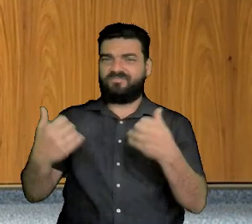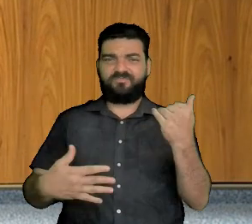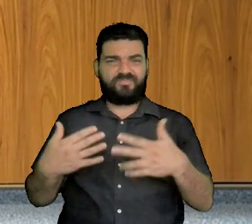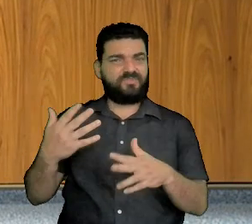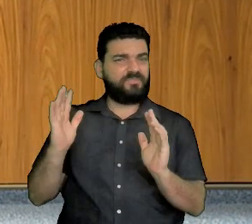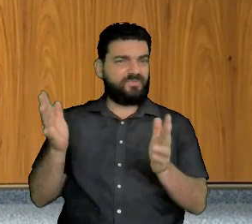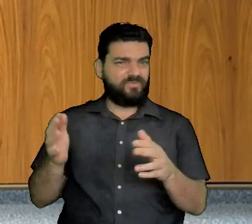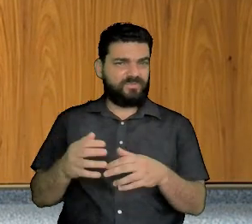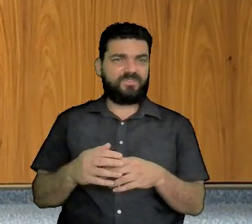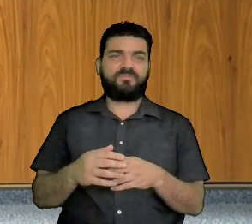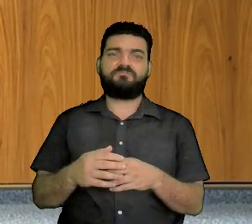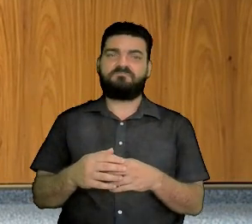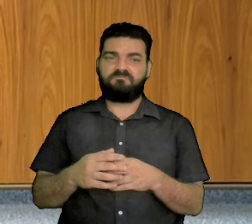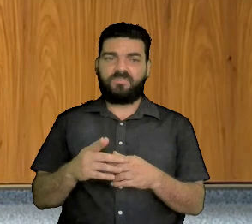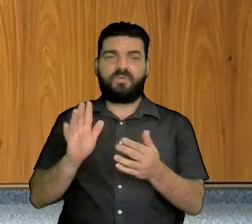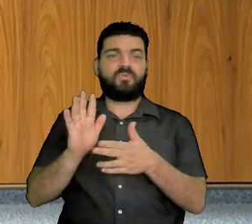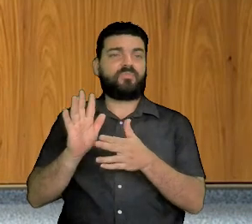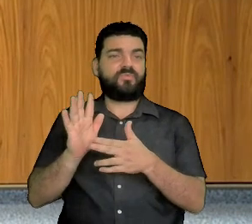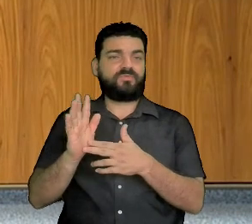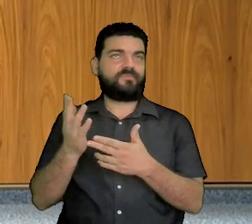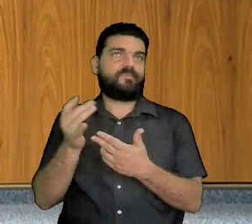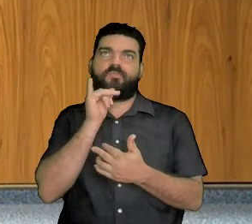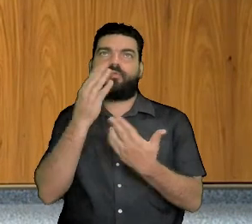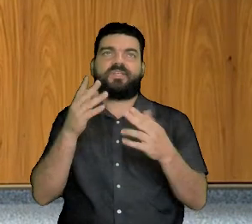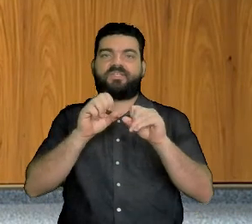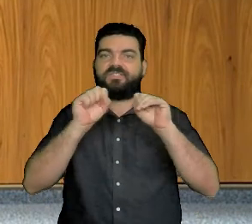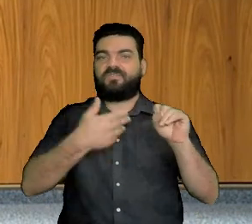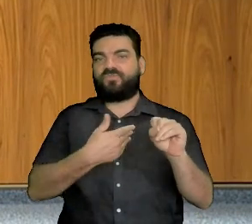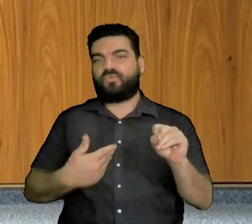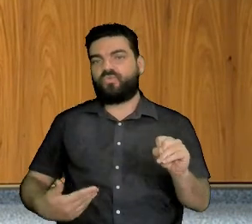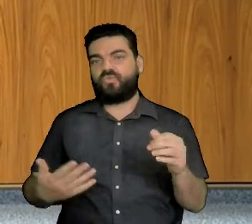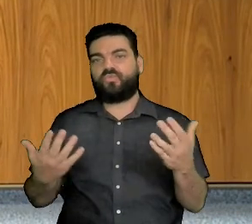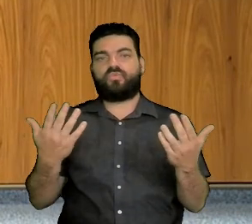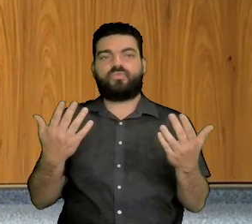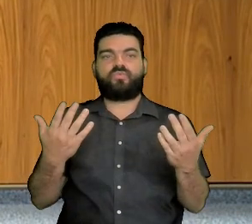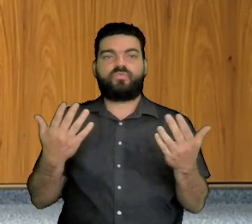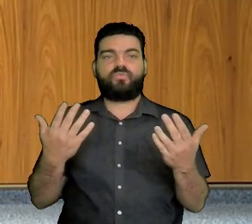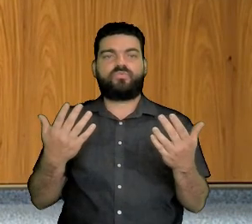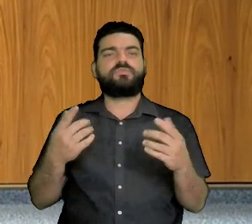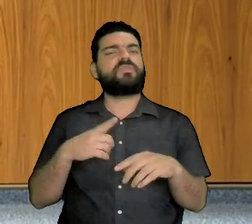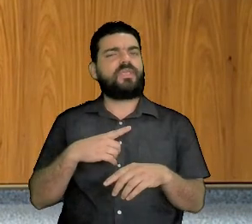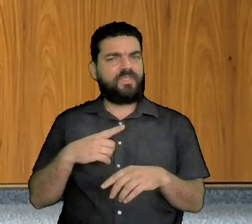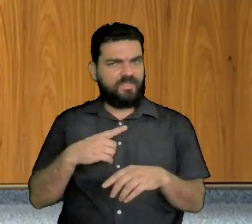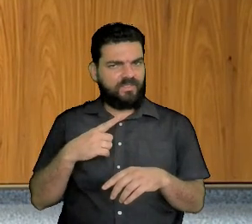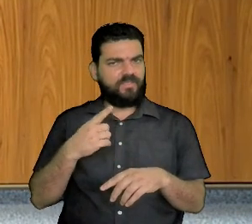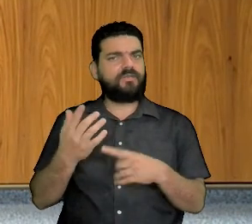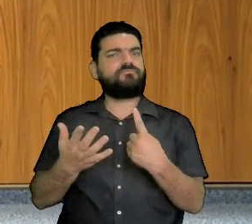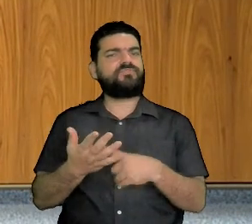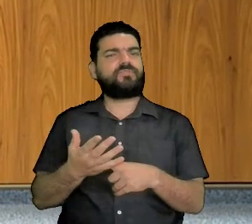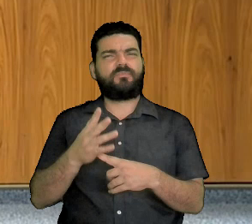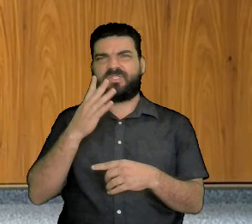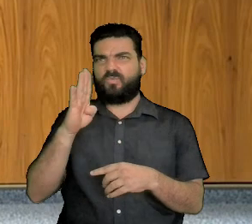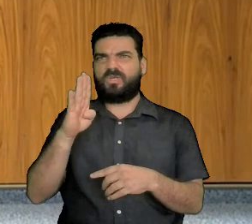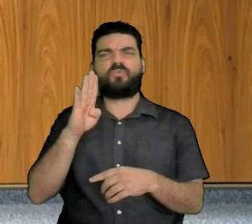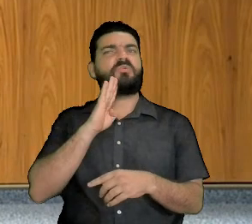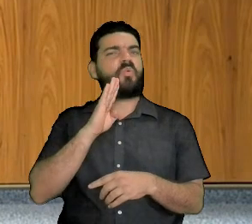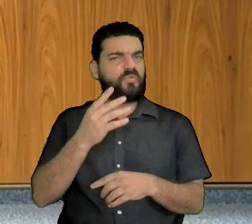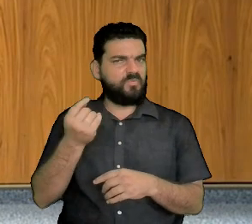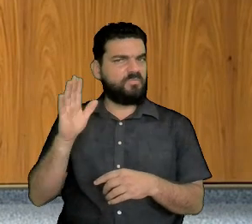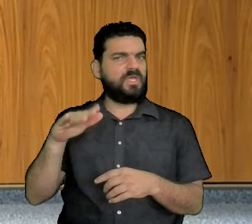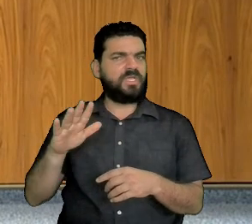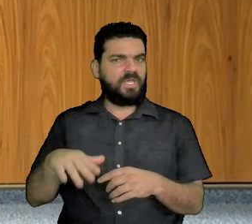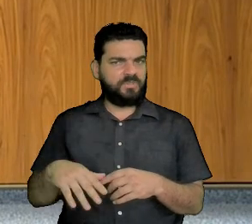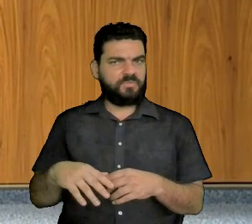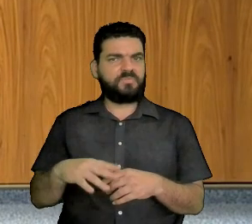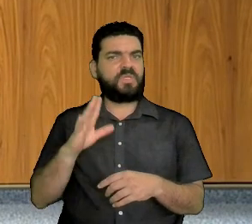e muitos outros os programas, né, com relação a iniciativas com relação a servidores. A gente tem notícia,